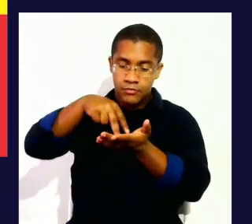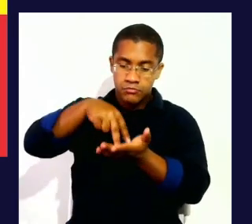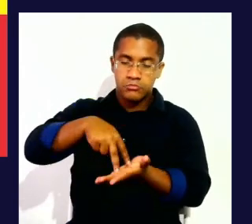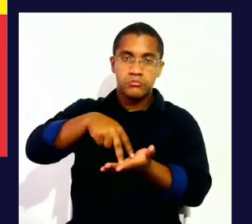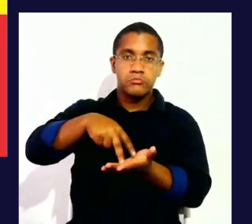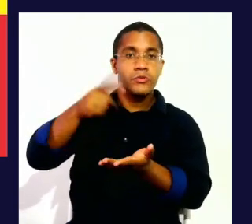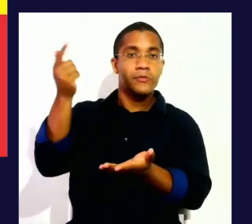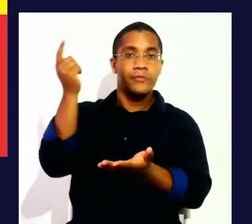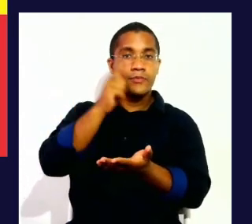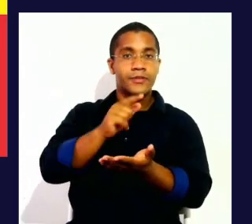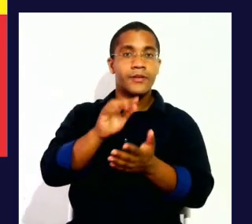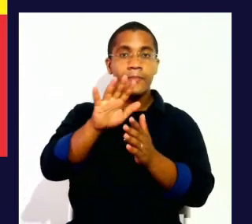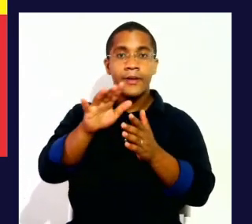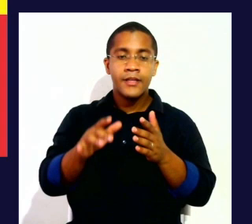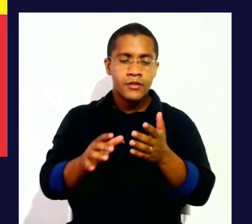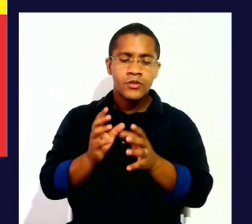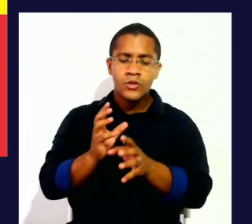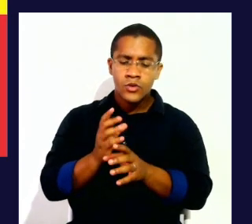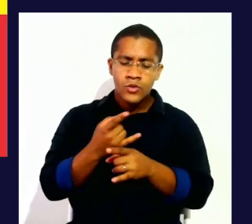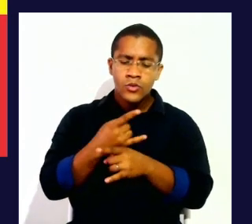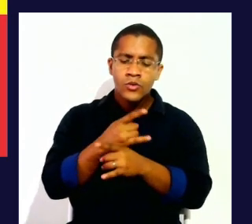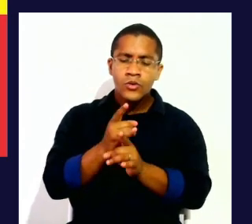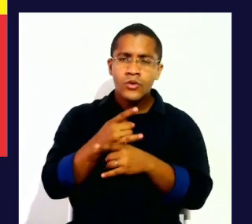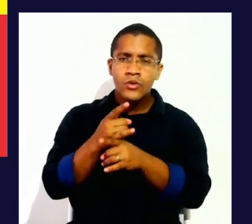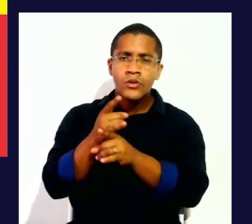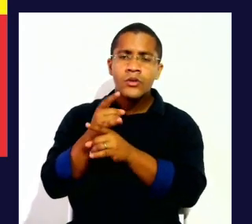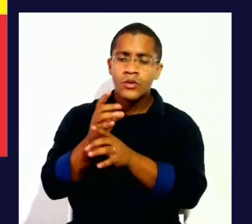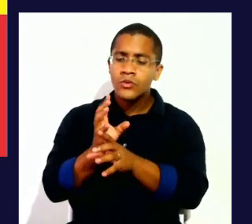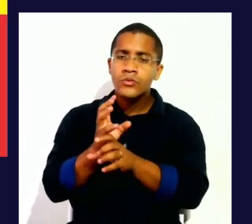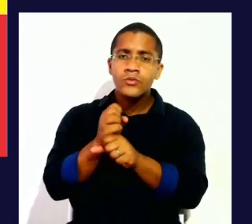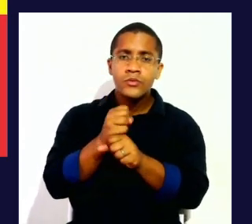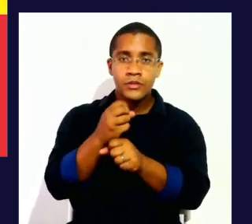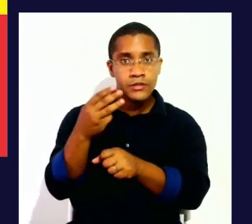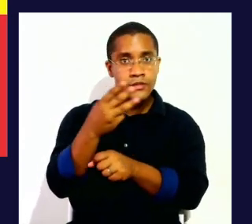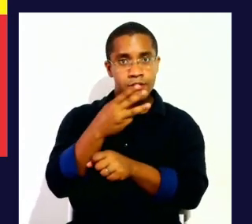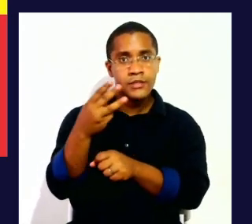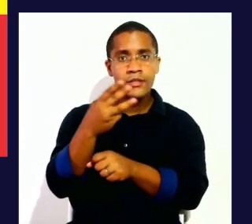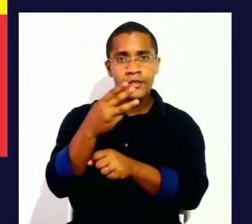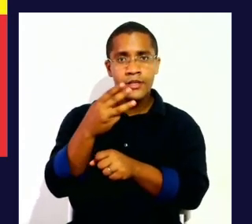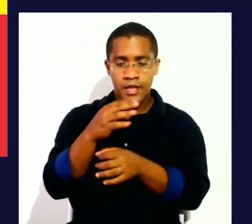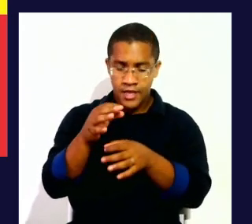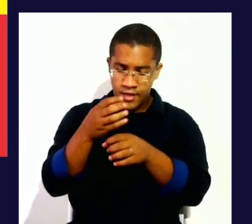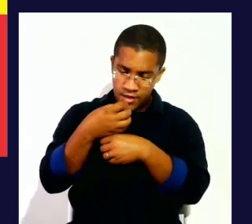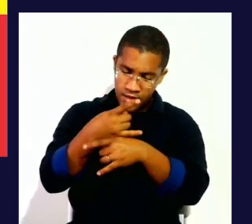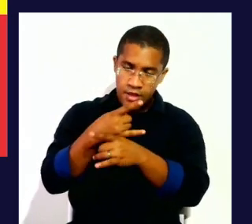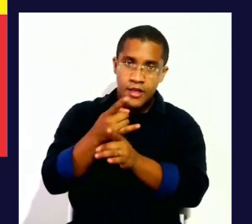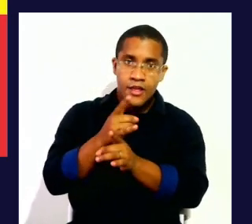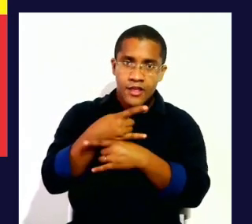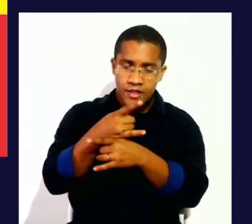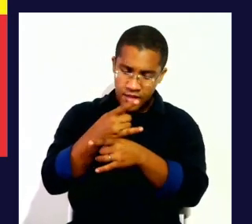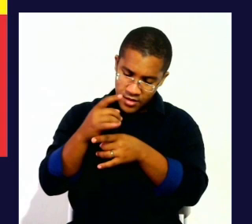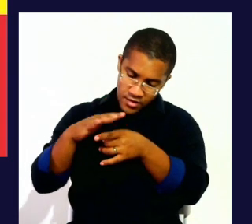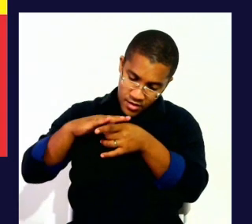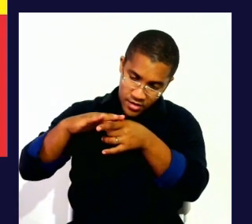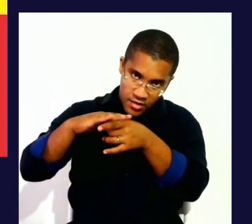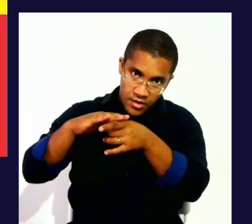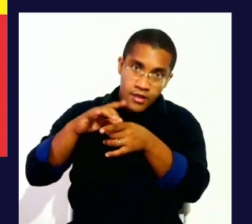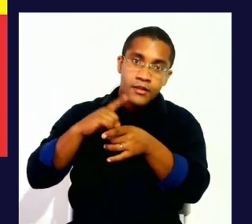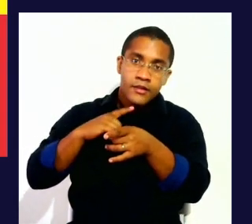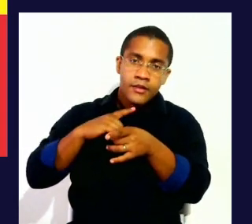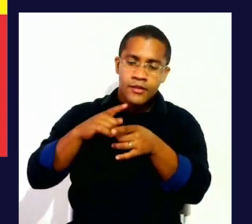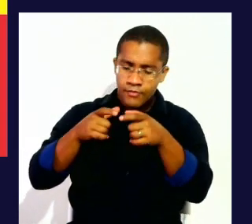corpo e vai ser constituída aí por 33 vértebras que se alternam com discos